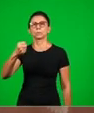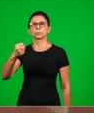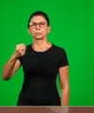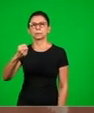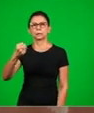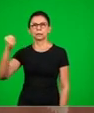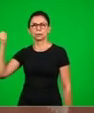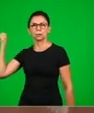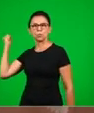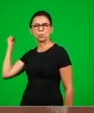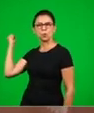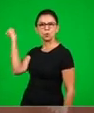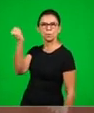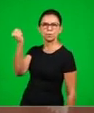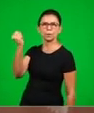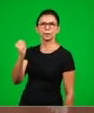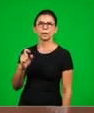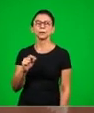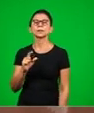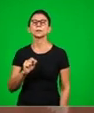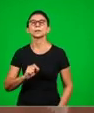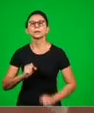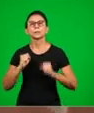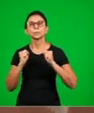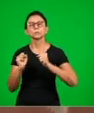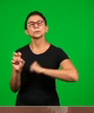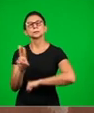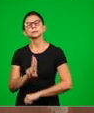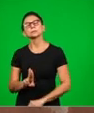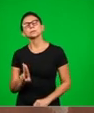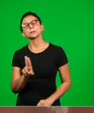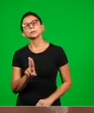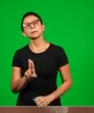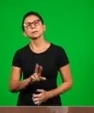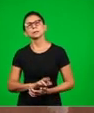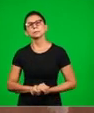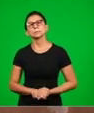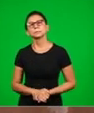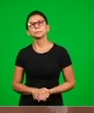de arma? A lança, ela podia ser